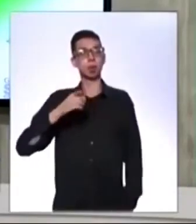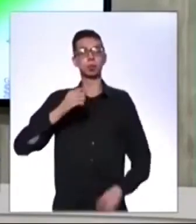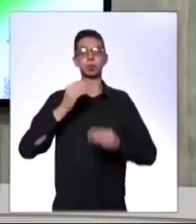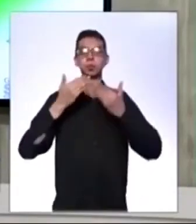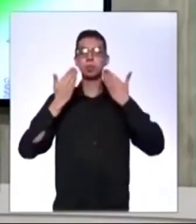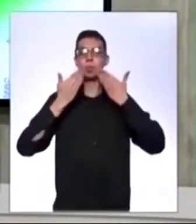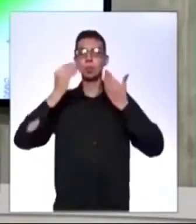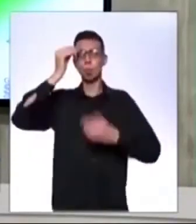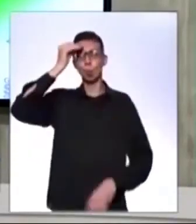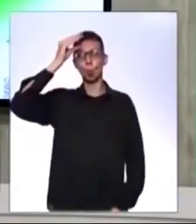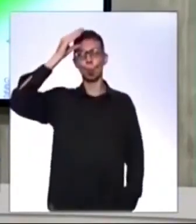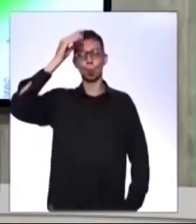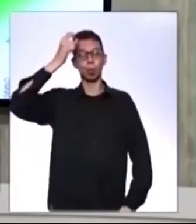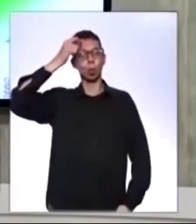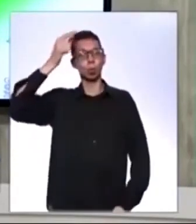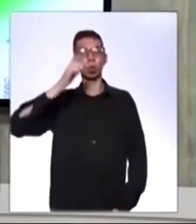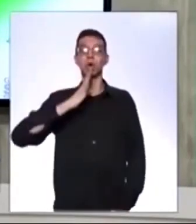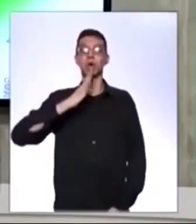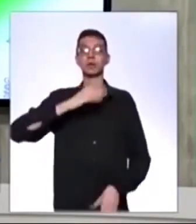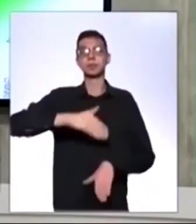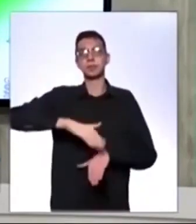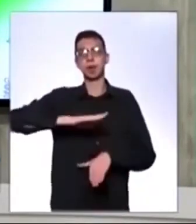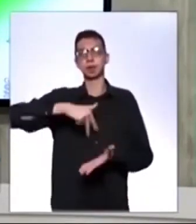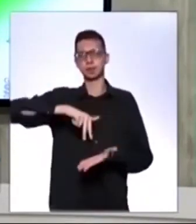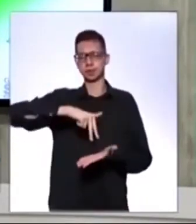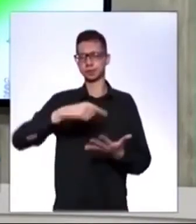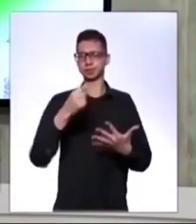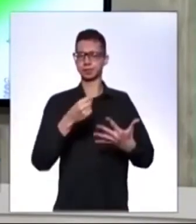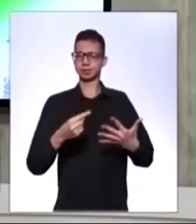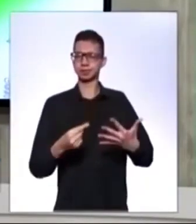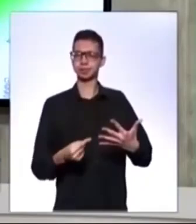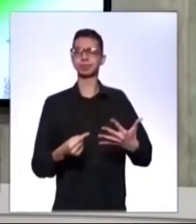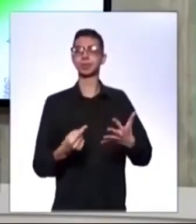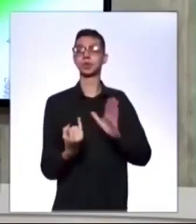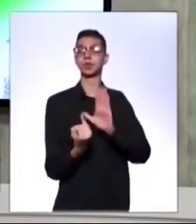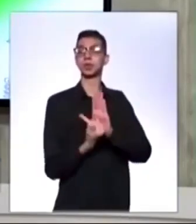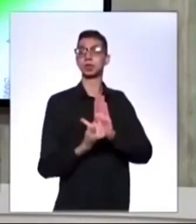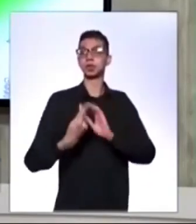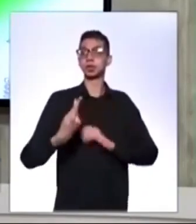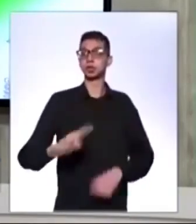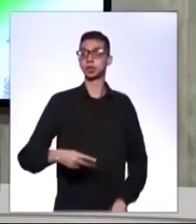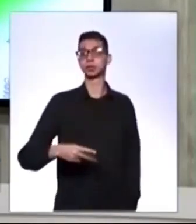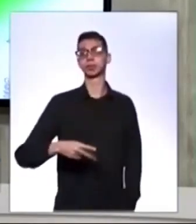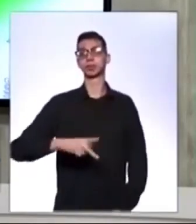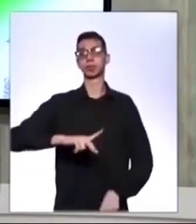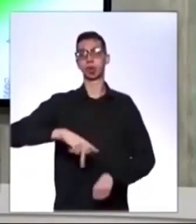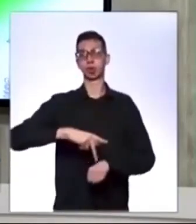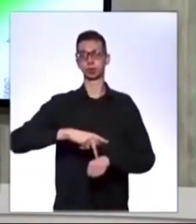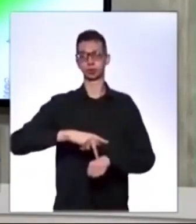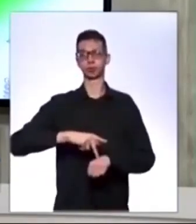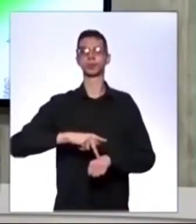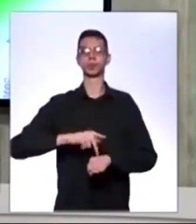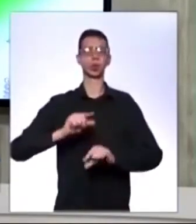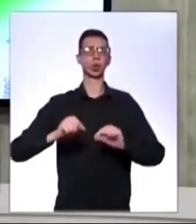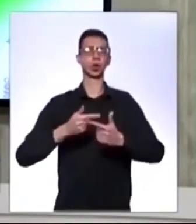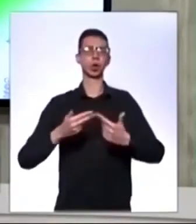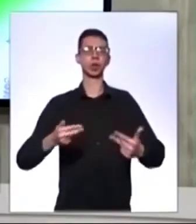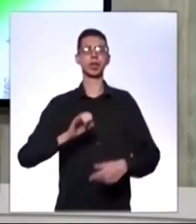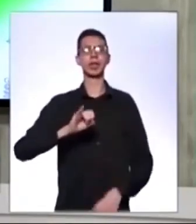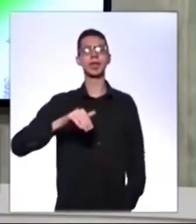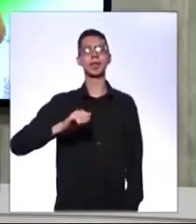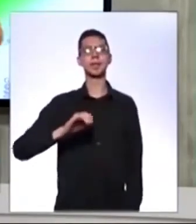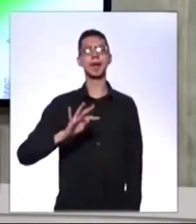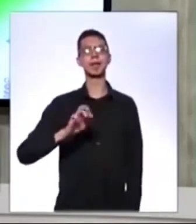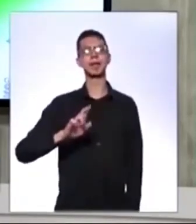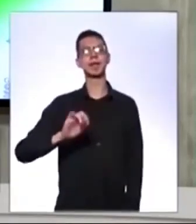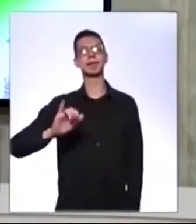nossa cultura. E é tão legal a gente conhecer um pouquinho das nossas danças, da nossa identidade cultural, do nosso patrimônio imaterial, do nosso patrimônio intangível.